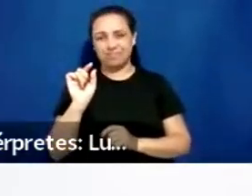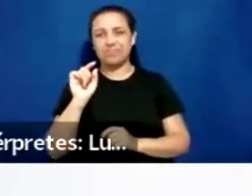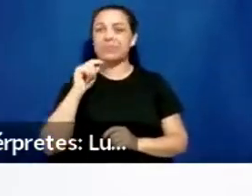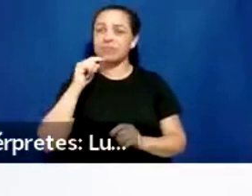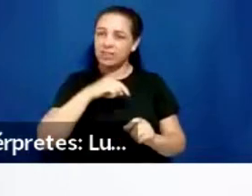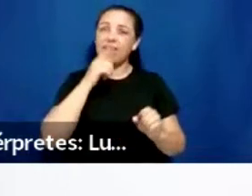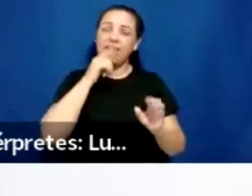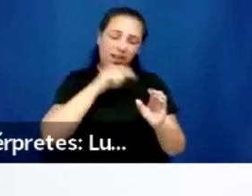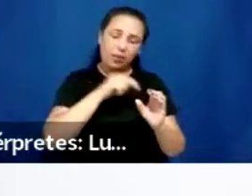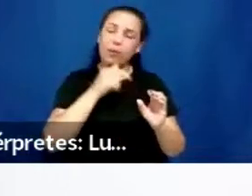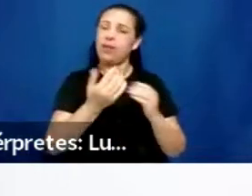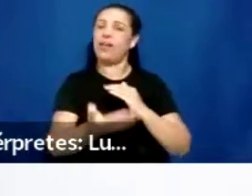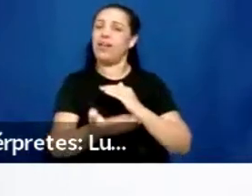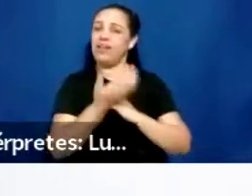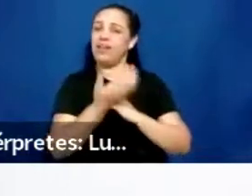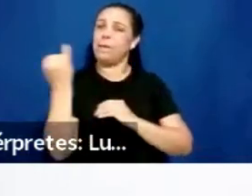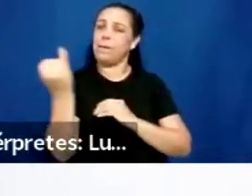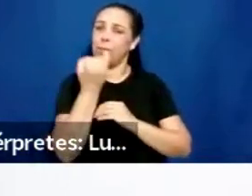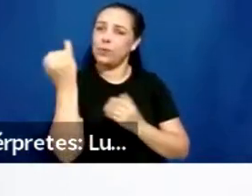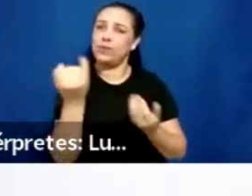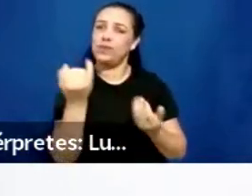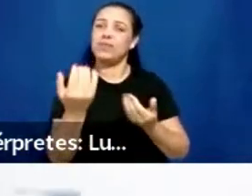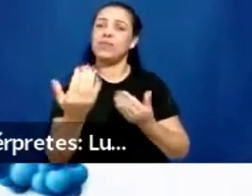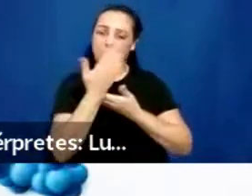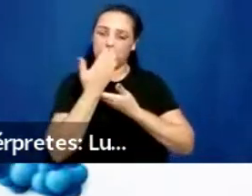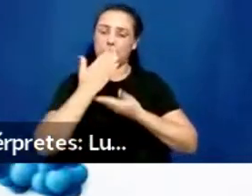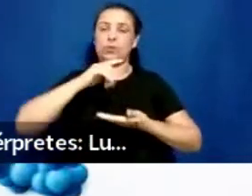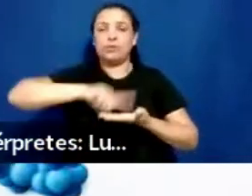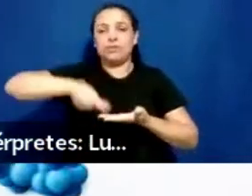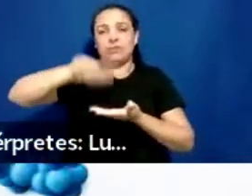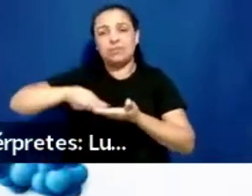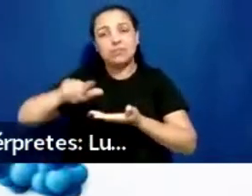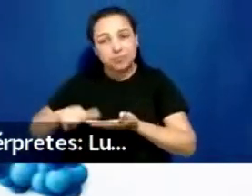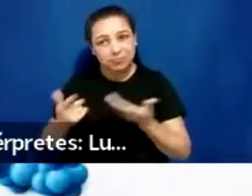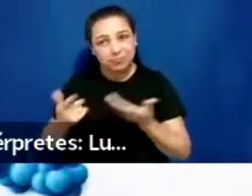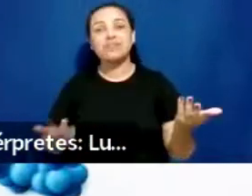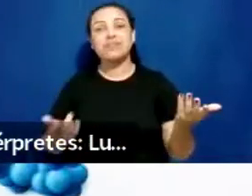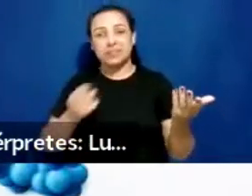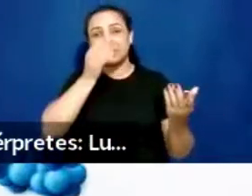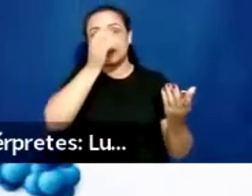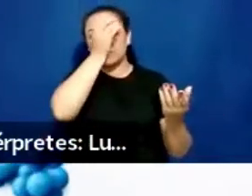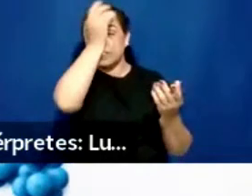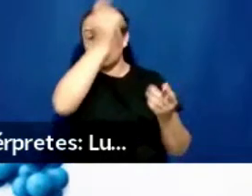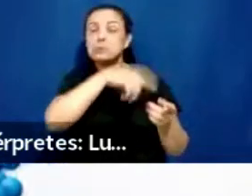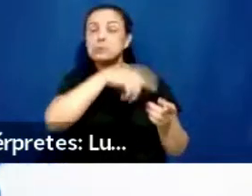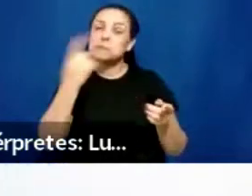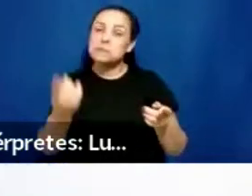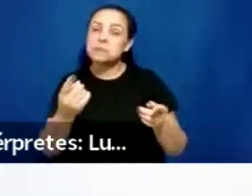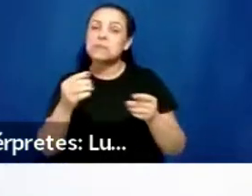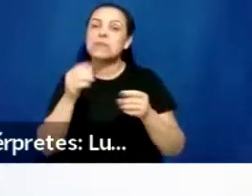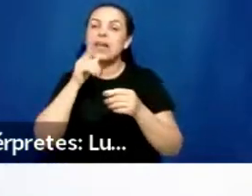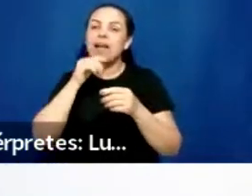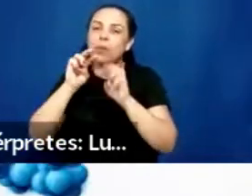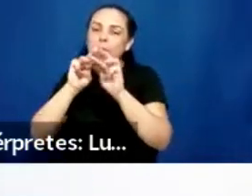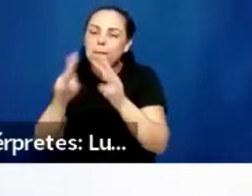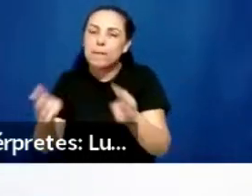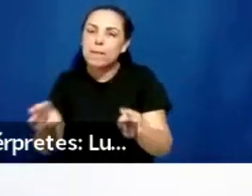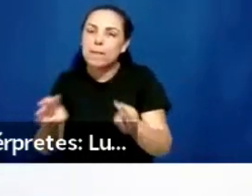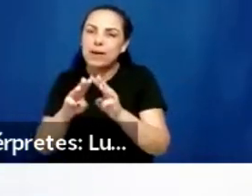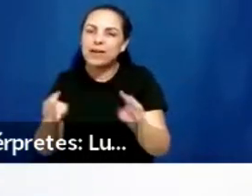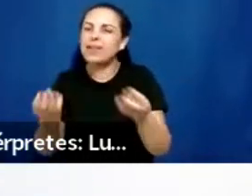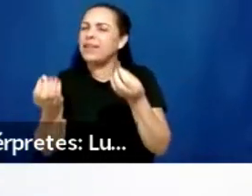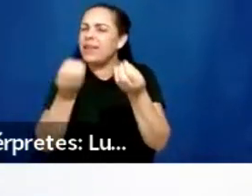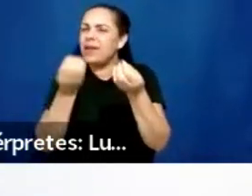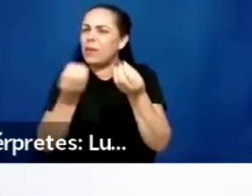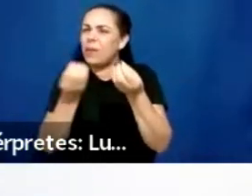célula e retira as toxinas de lá. Então, nessa segunda imagem, vocês podem ver a água exposta ao campo magnético. Olha como que